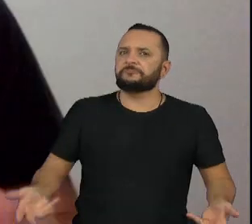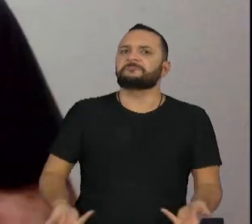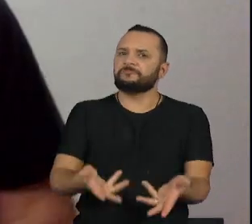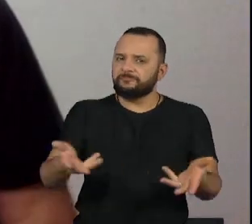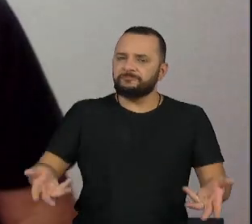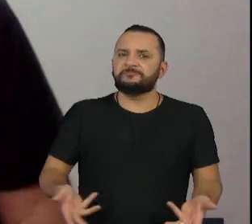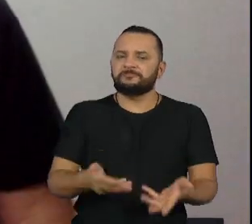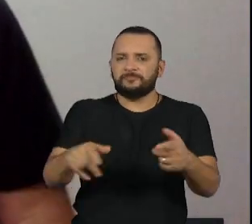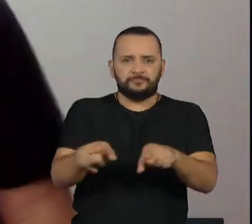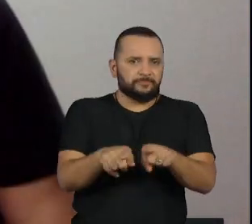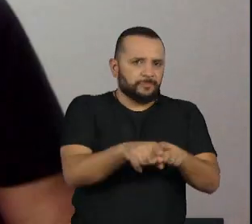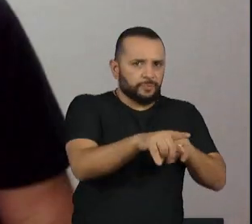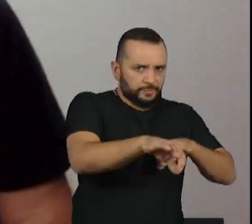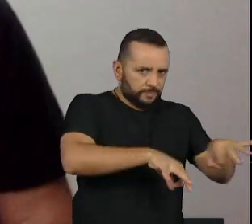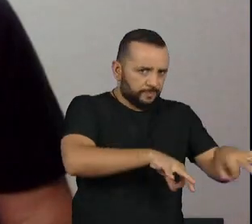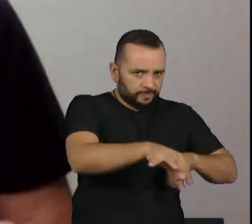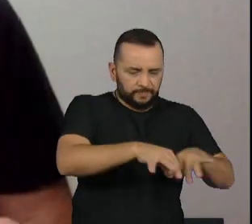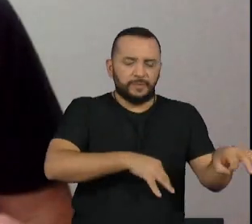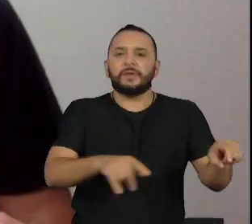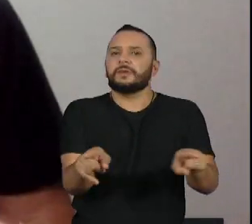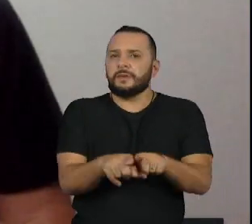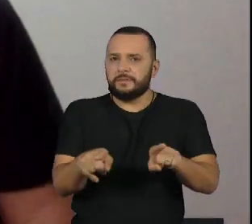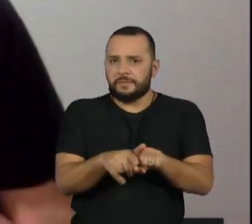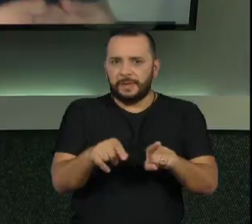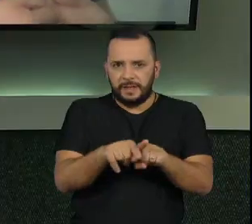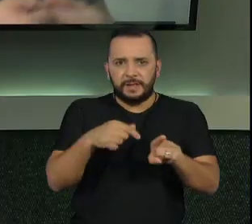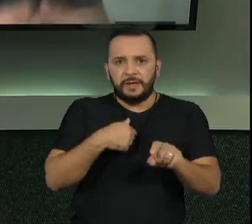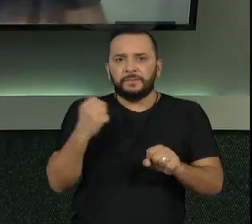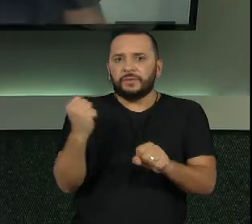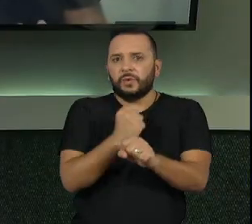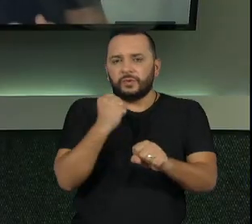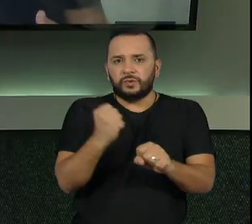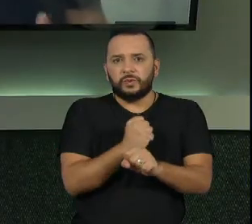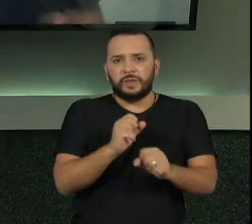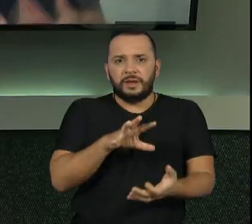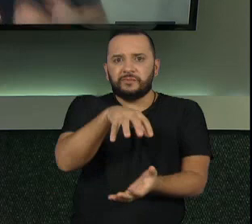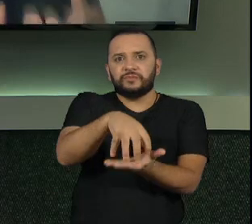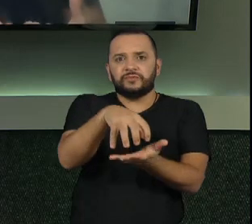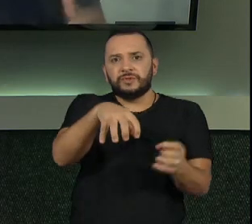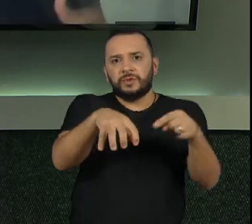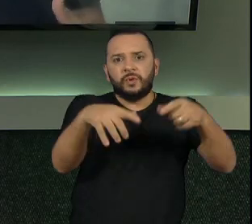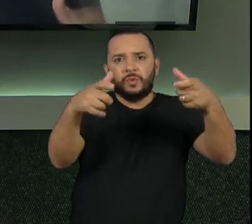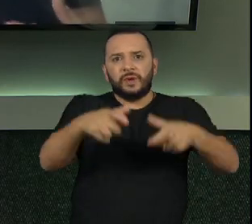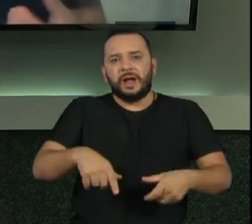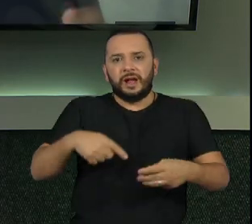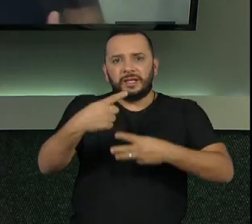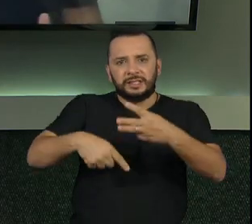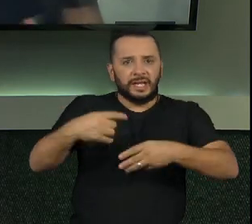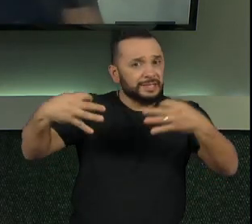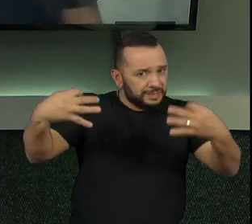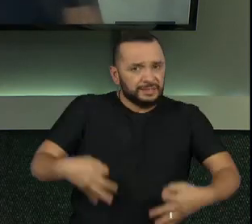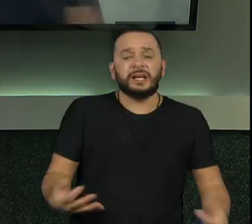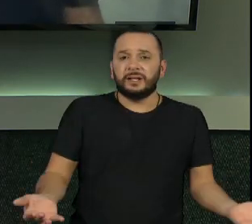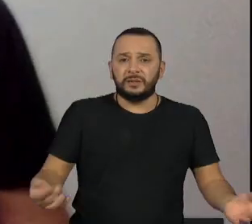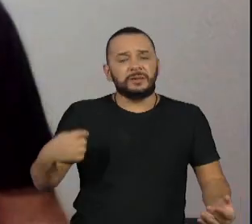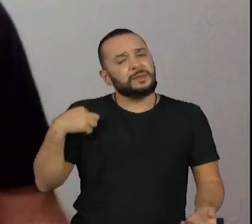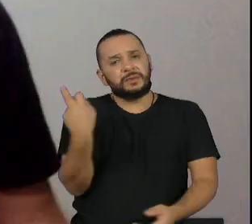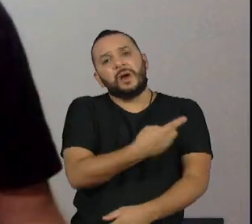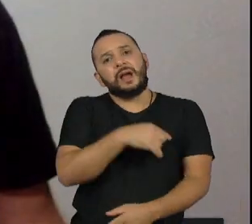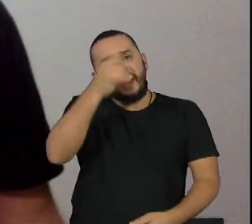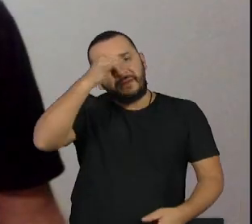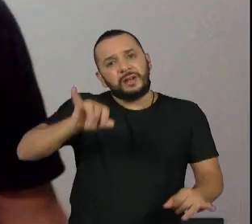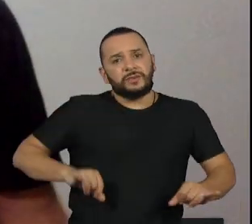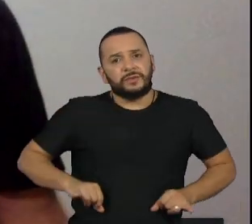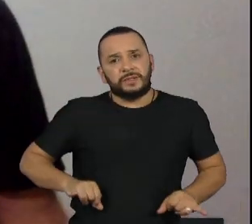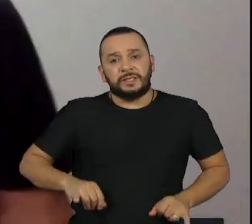de planejamento, de disponibilização de infraestrutura, de serviços, para que a gente não sofra. Eu costumo dizer,